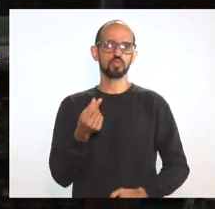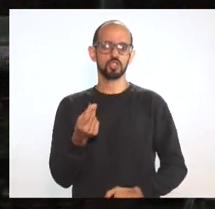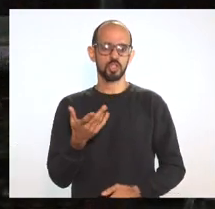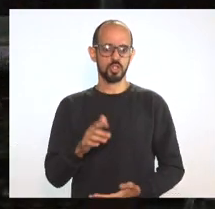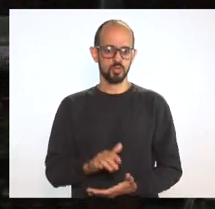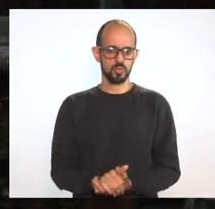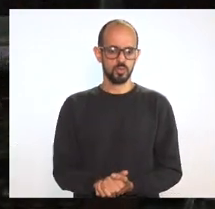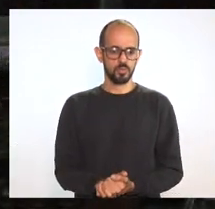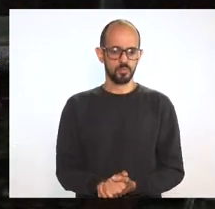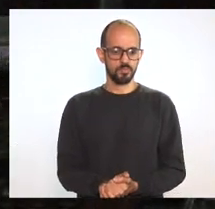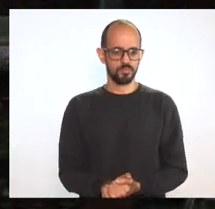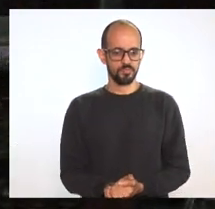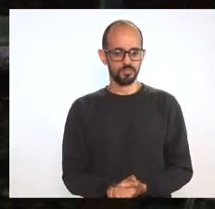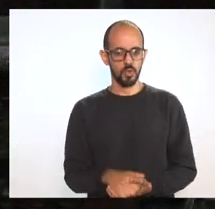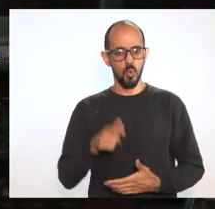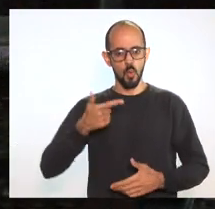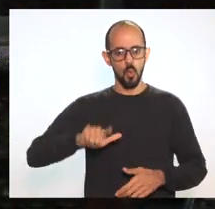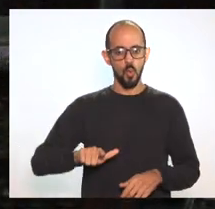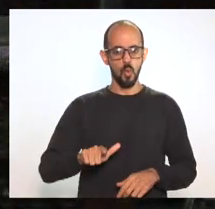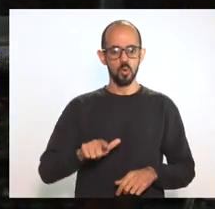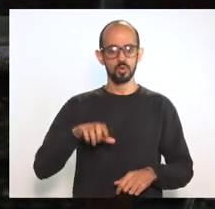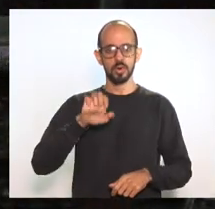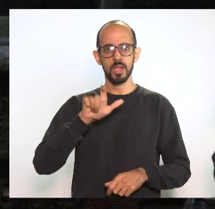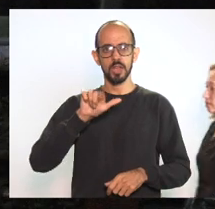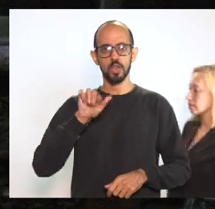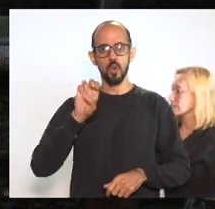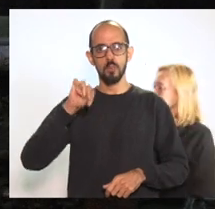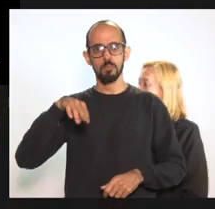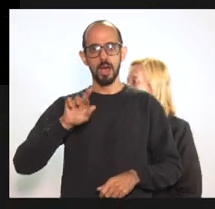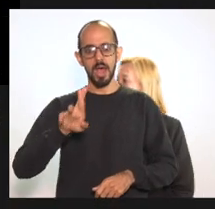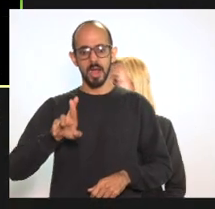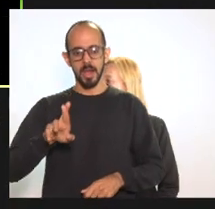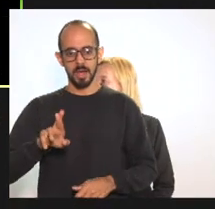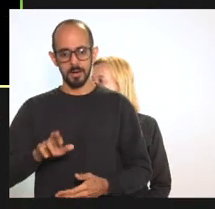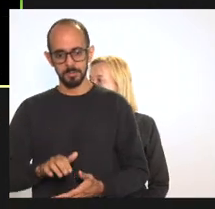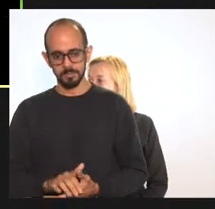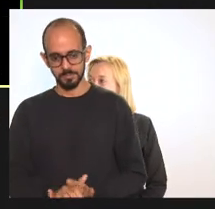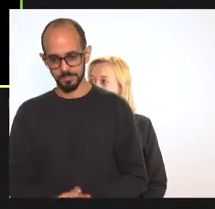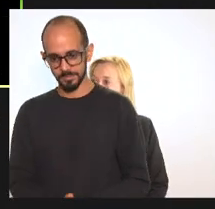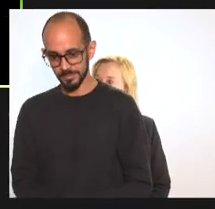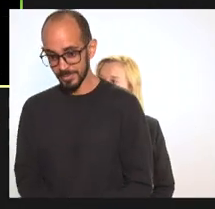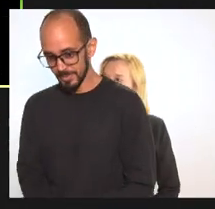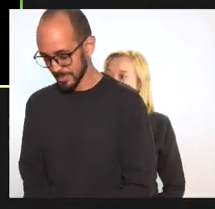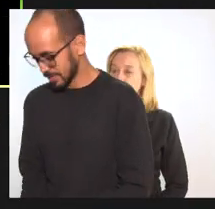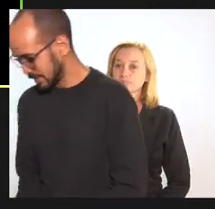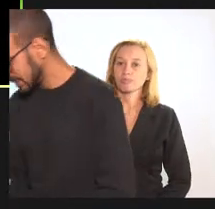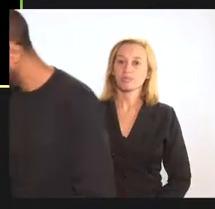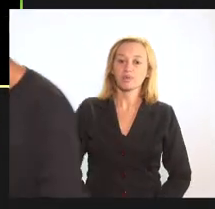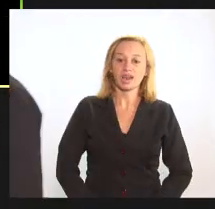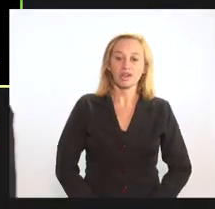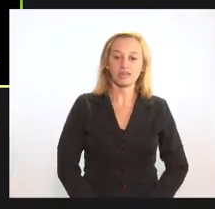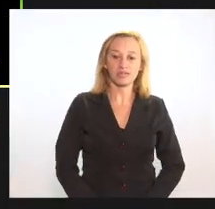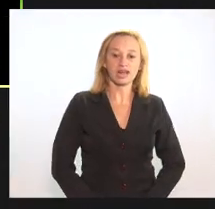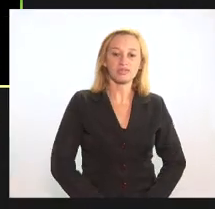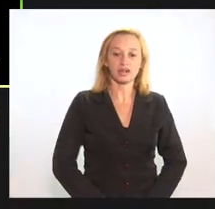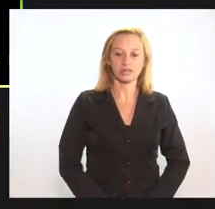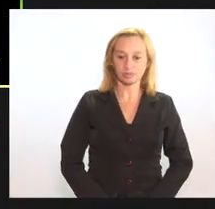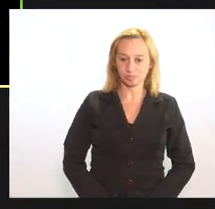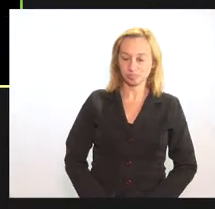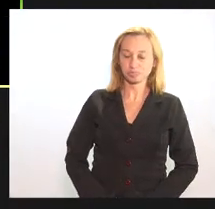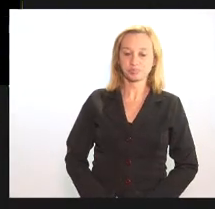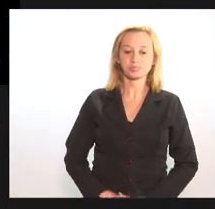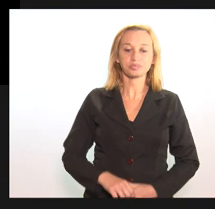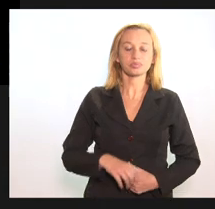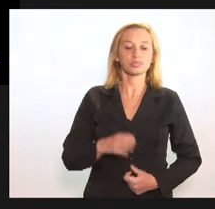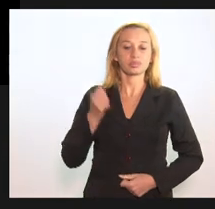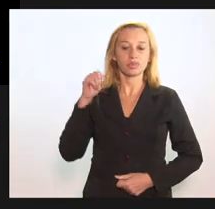Próximo orador inscrito, deputado Eliomar Coelho. Presidente, me escreve, por favor, deputado Flávio Serafini.